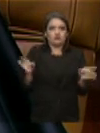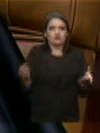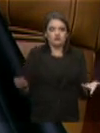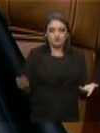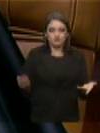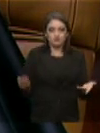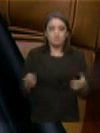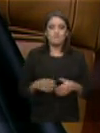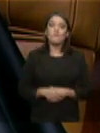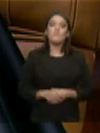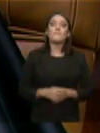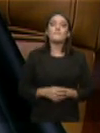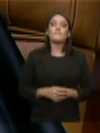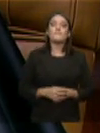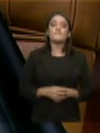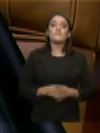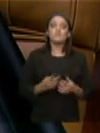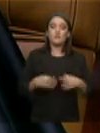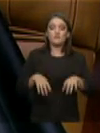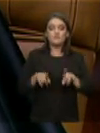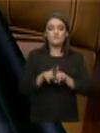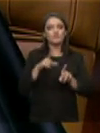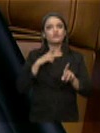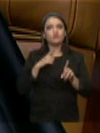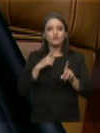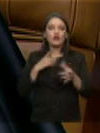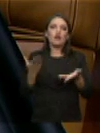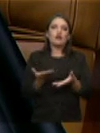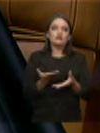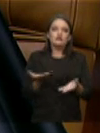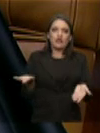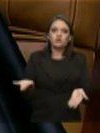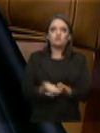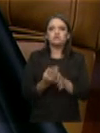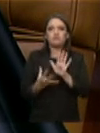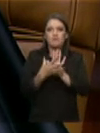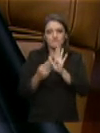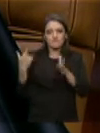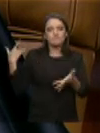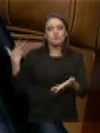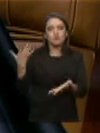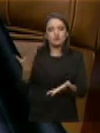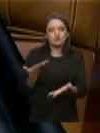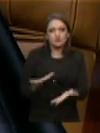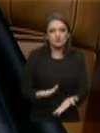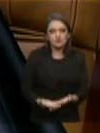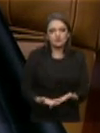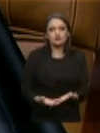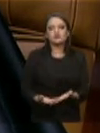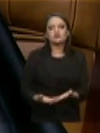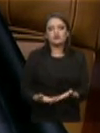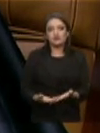De outro lado, a superveniência dos precedentes com efeitos erga omnes e vinculante, pacificando a questão em caráter